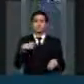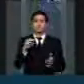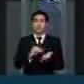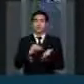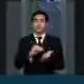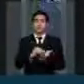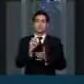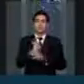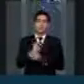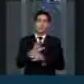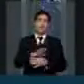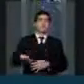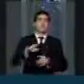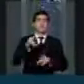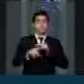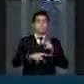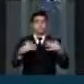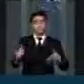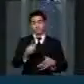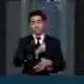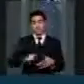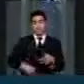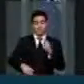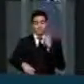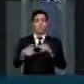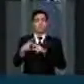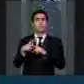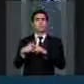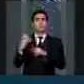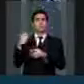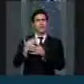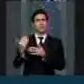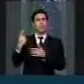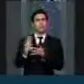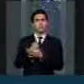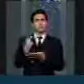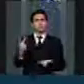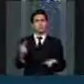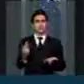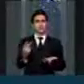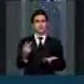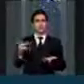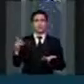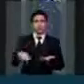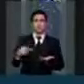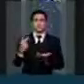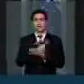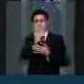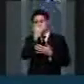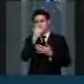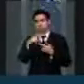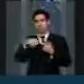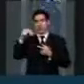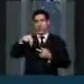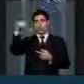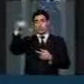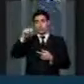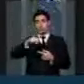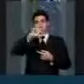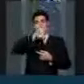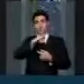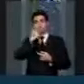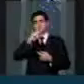população. O governo concluiu que a causa inicial do apagão atingiu as regiões Norte e Nordeste no último